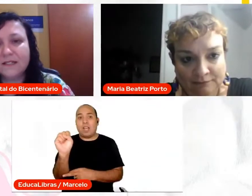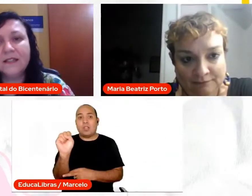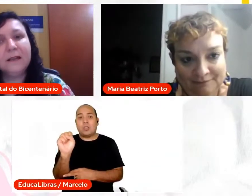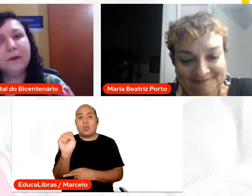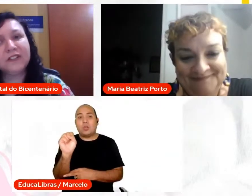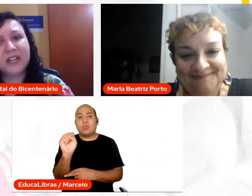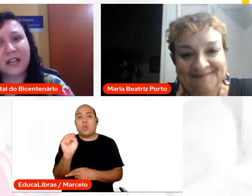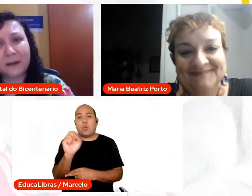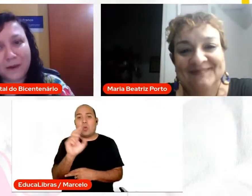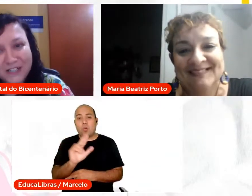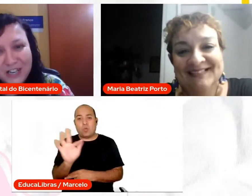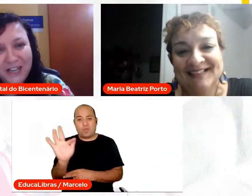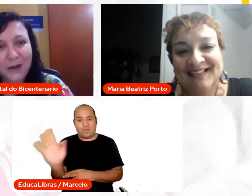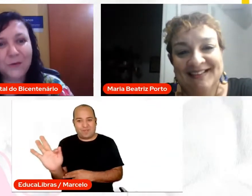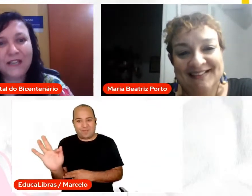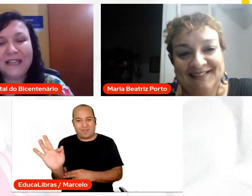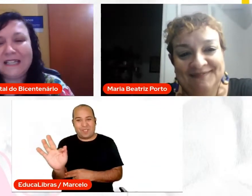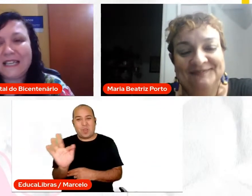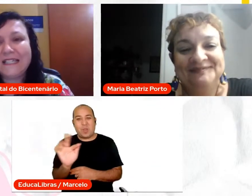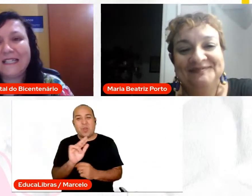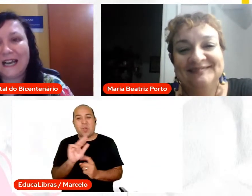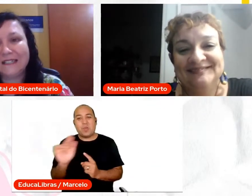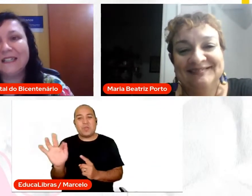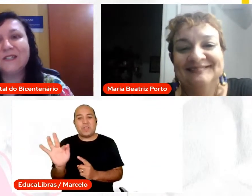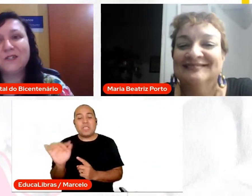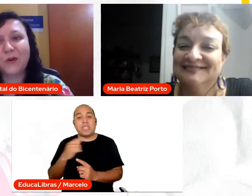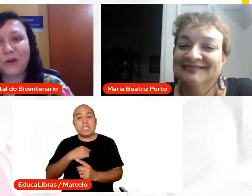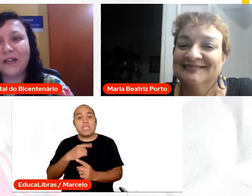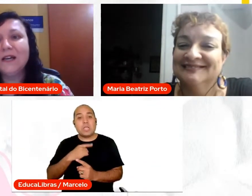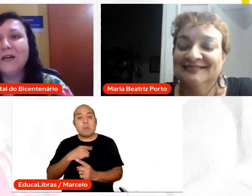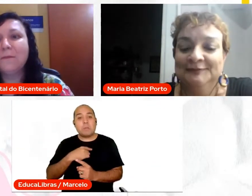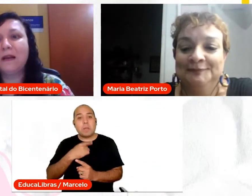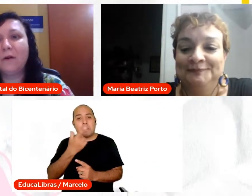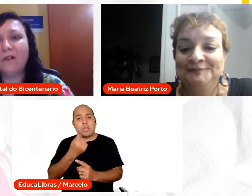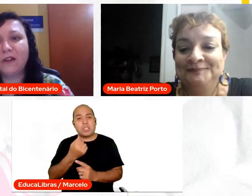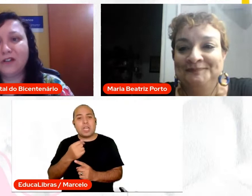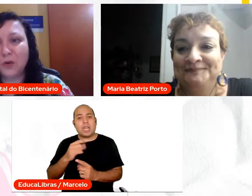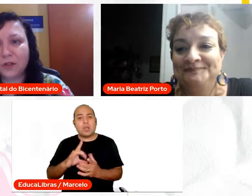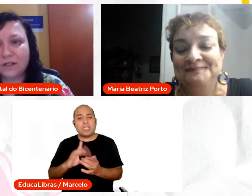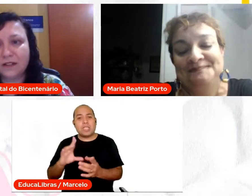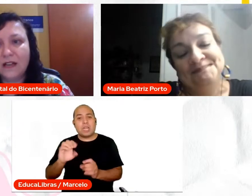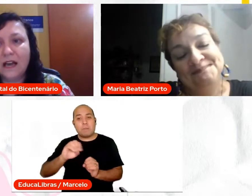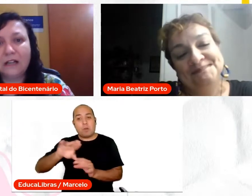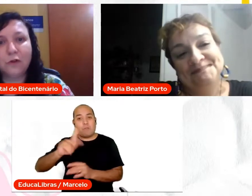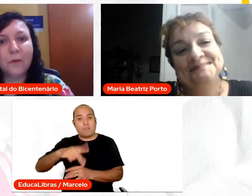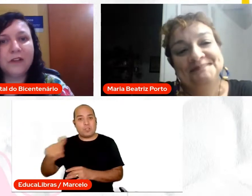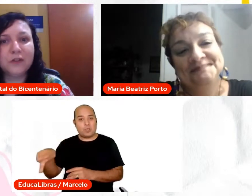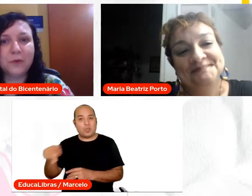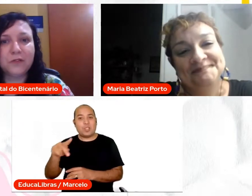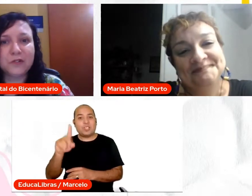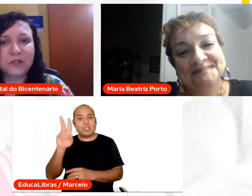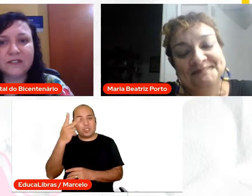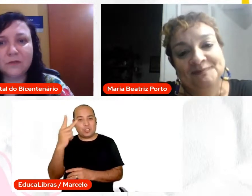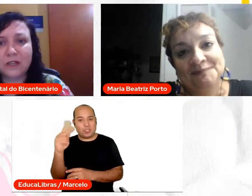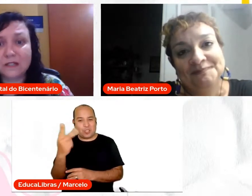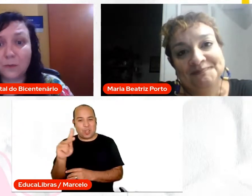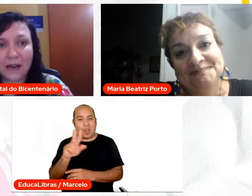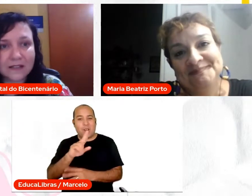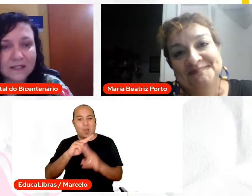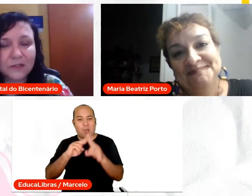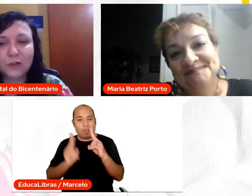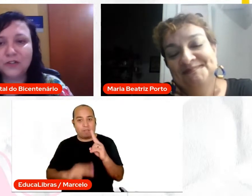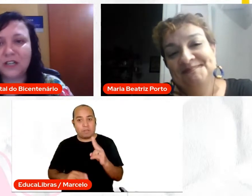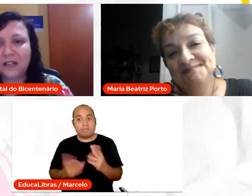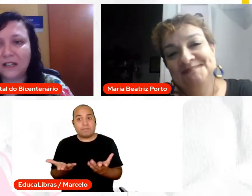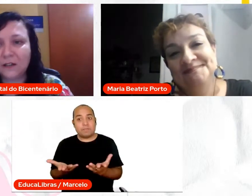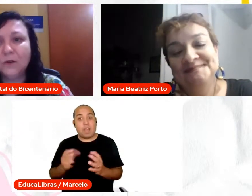e bacharel e licenciada em História pela UFRJ. Atualmente é professora da Educação